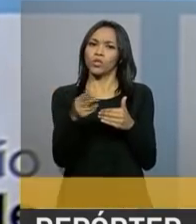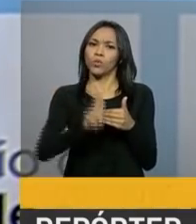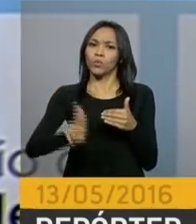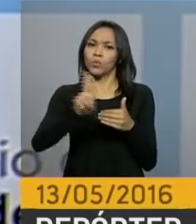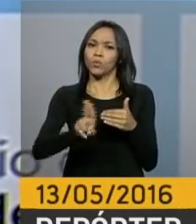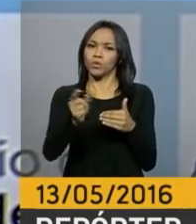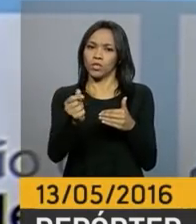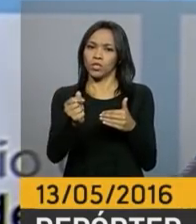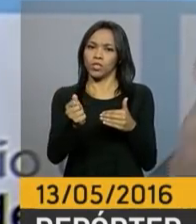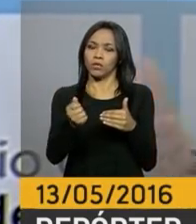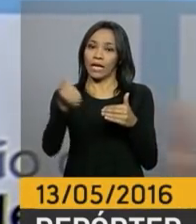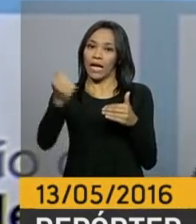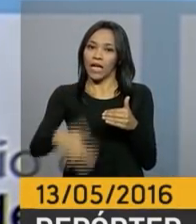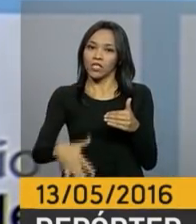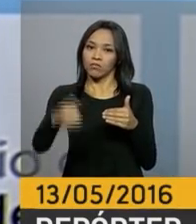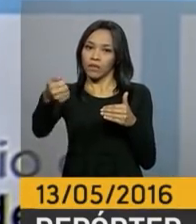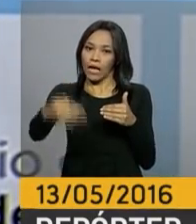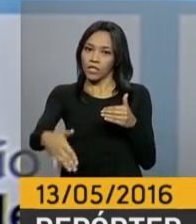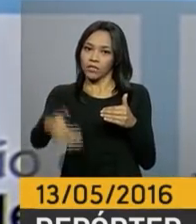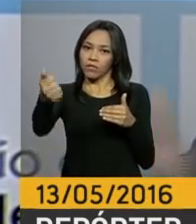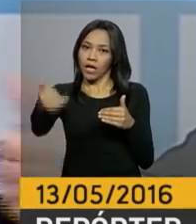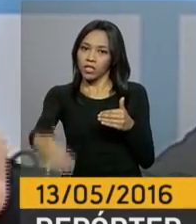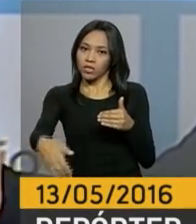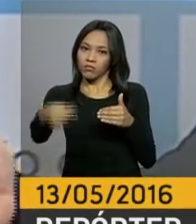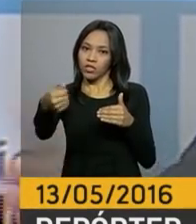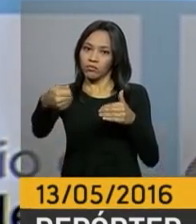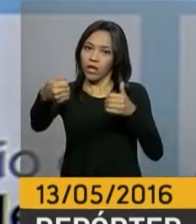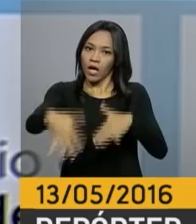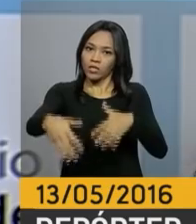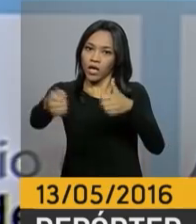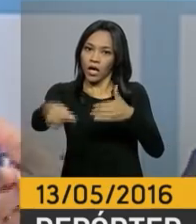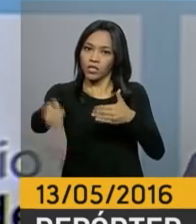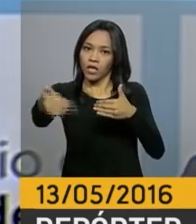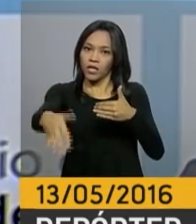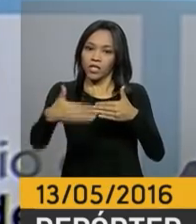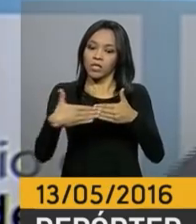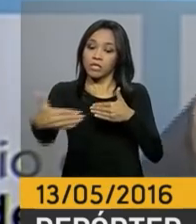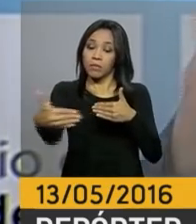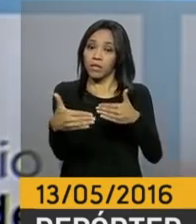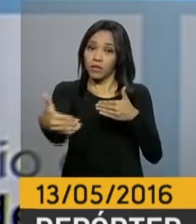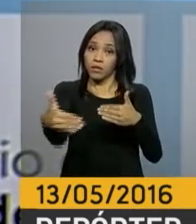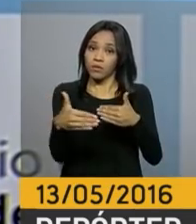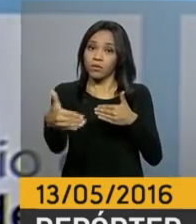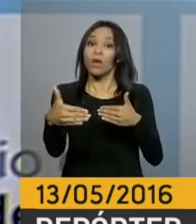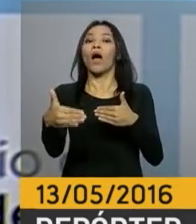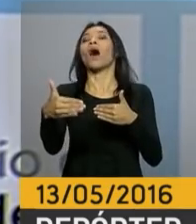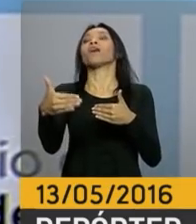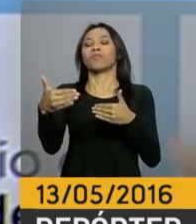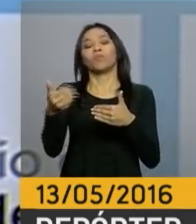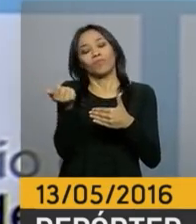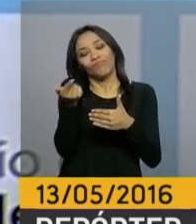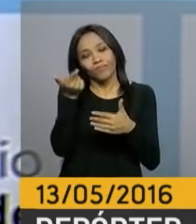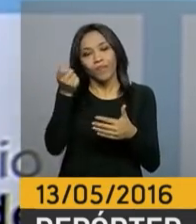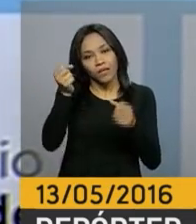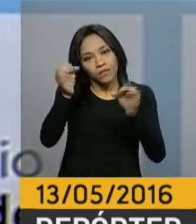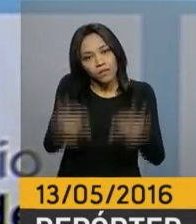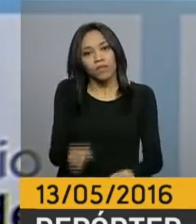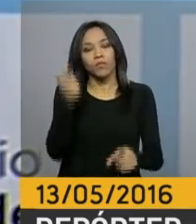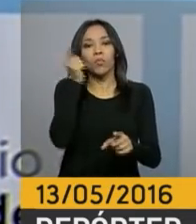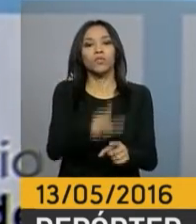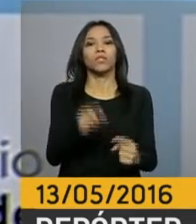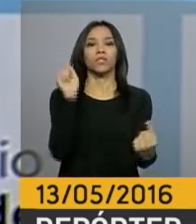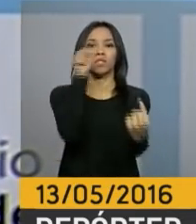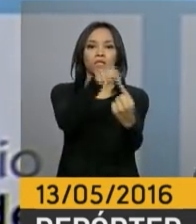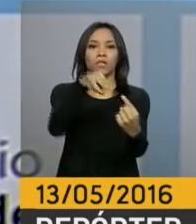vamos cumprindo o orçamento durante o ano todo na sua programação nós atingiremos as metas que foram estabelecidas